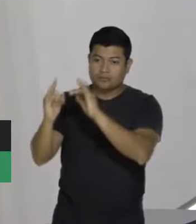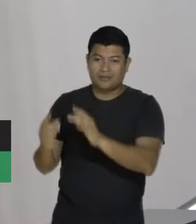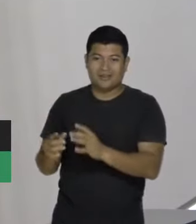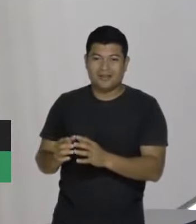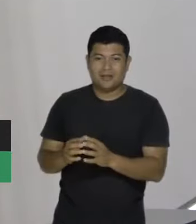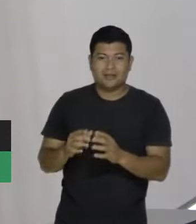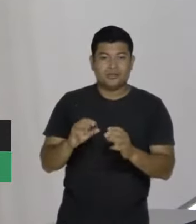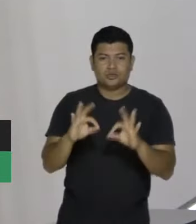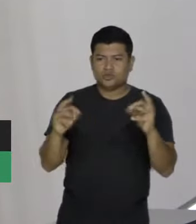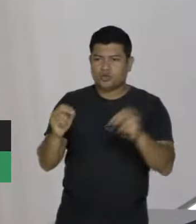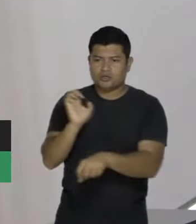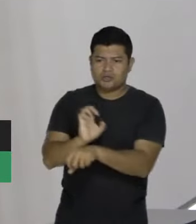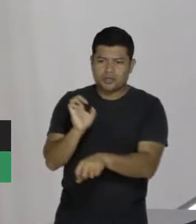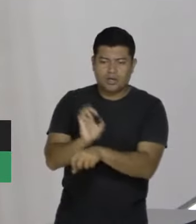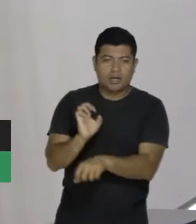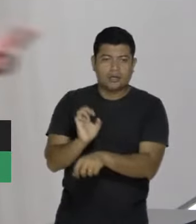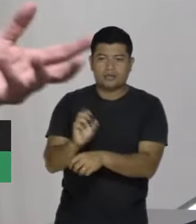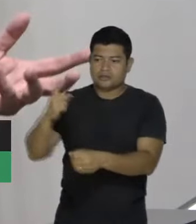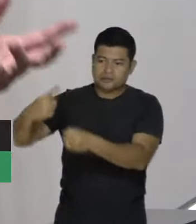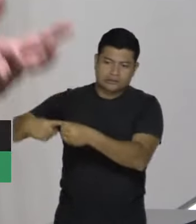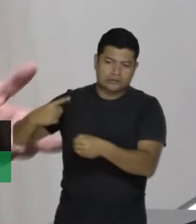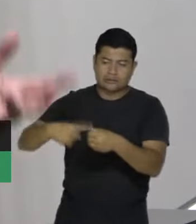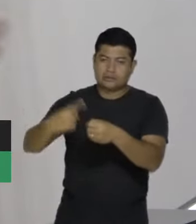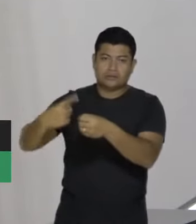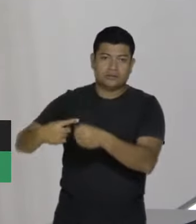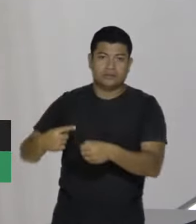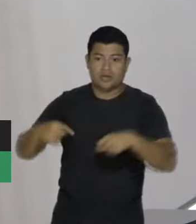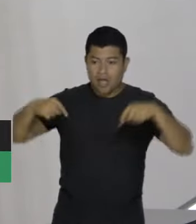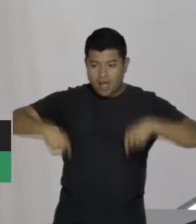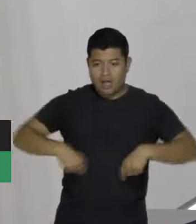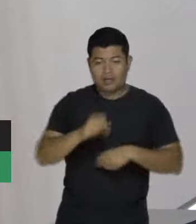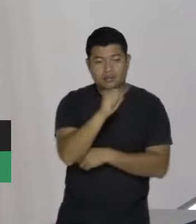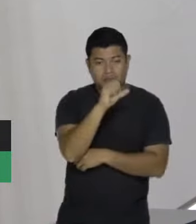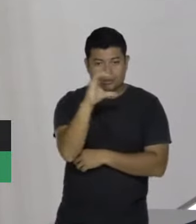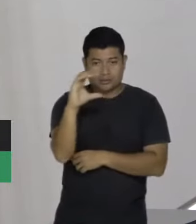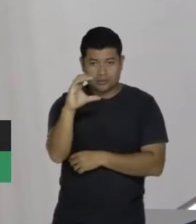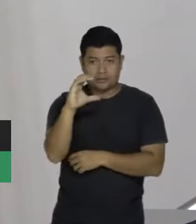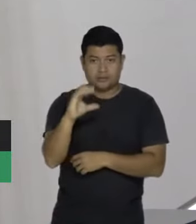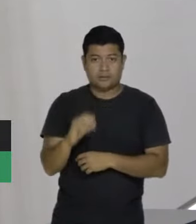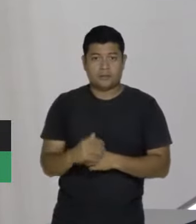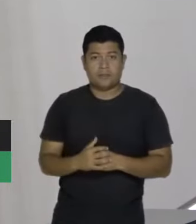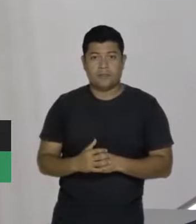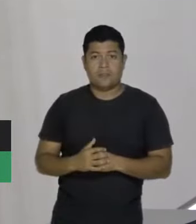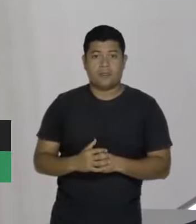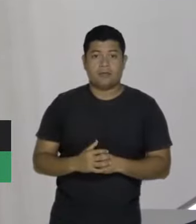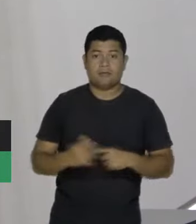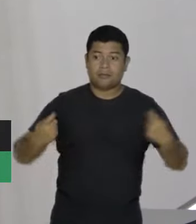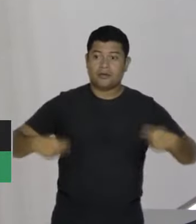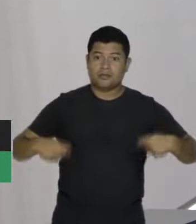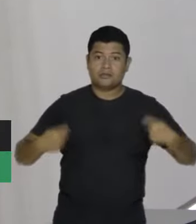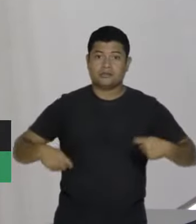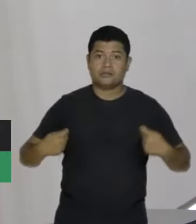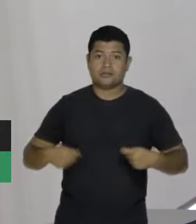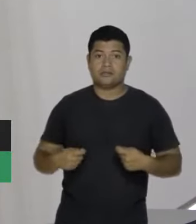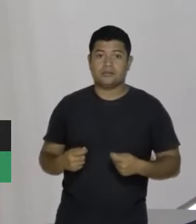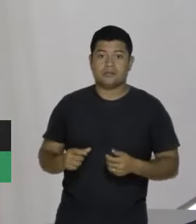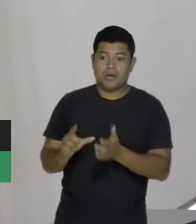em todas as cidades, vemos aqui em Santa Catarina, que precisam de um